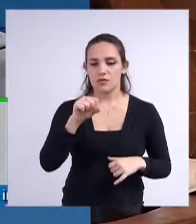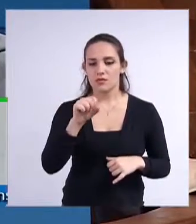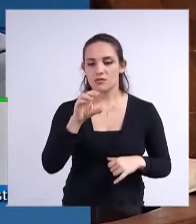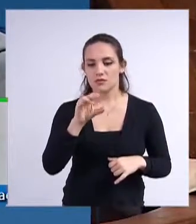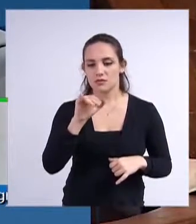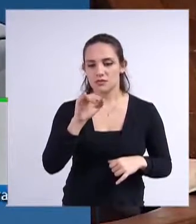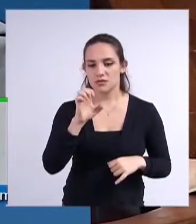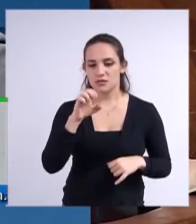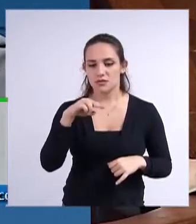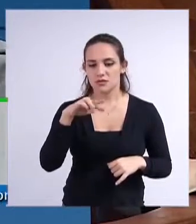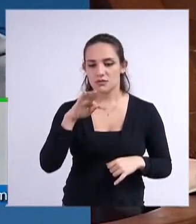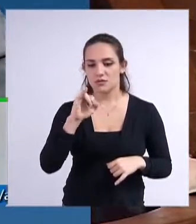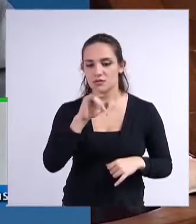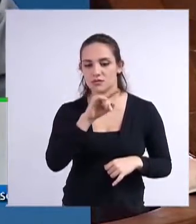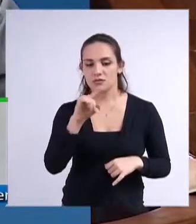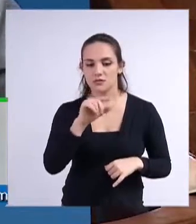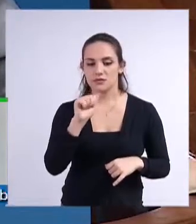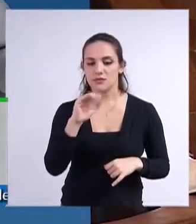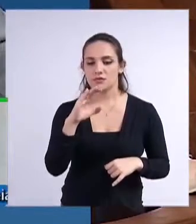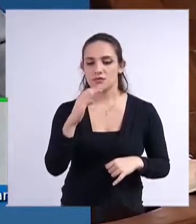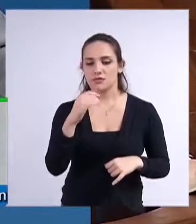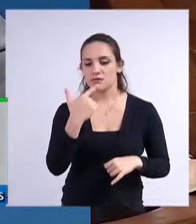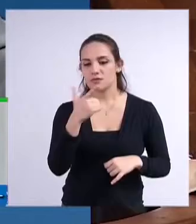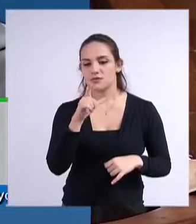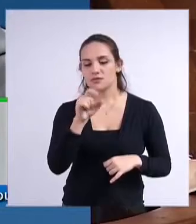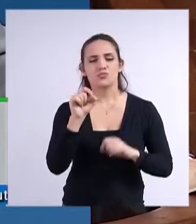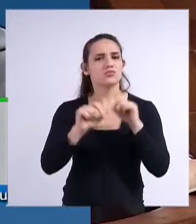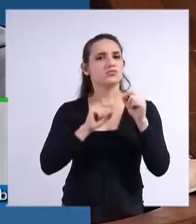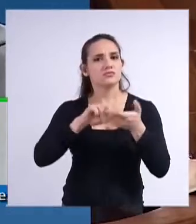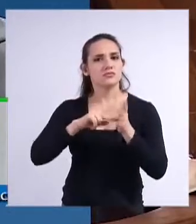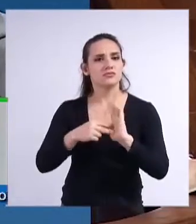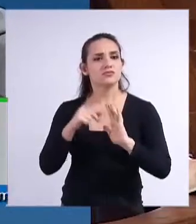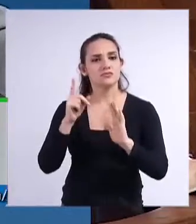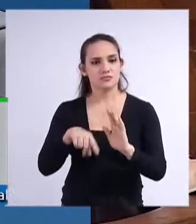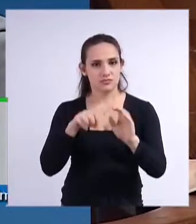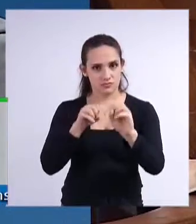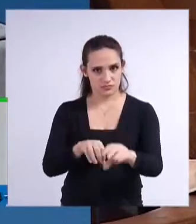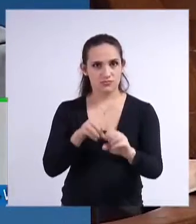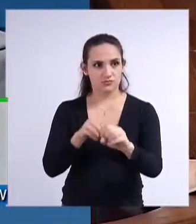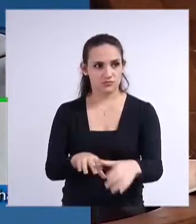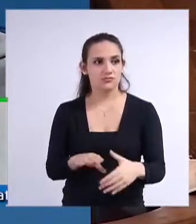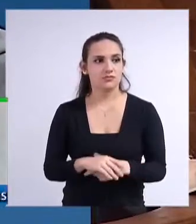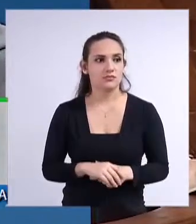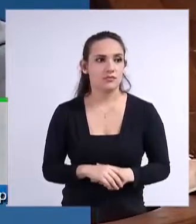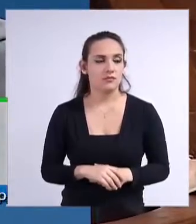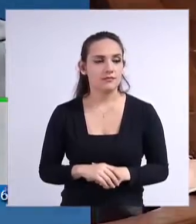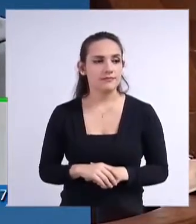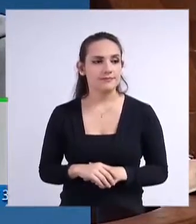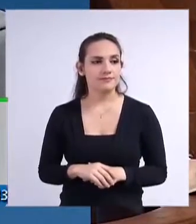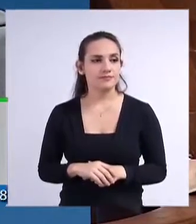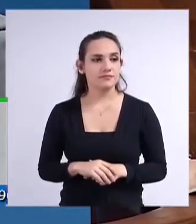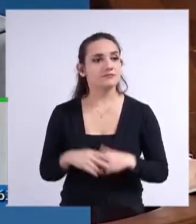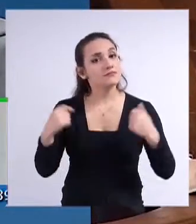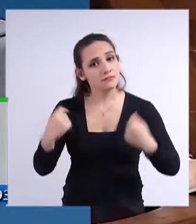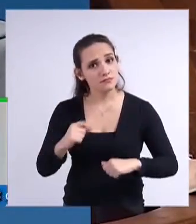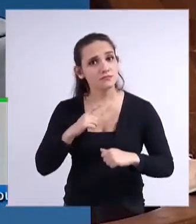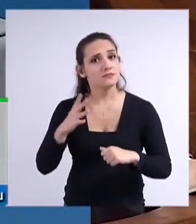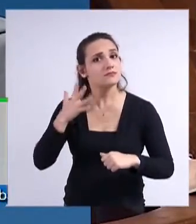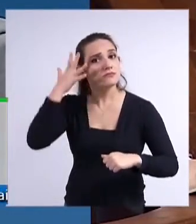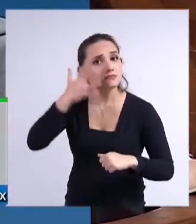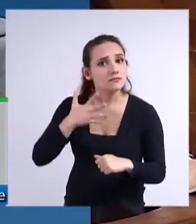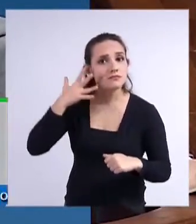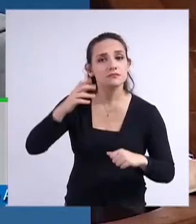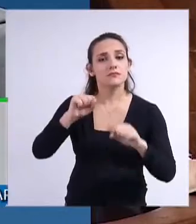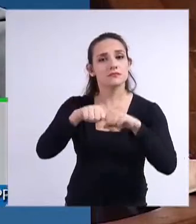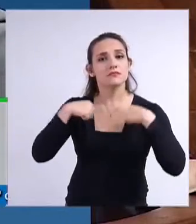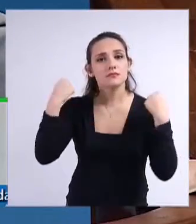ela passa pela educação, por ensinar, por apresentar palestras,